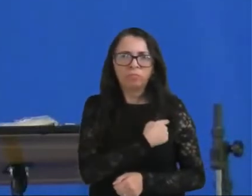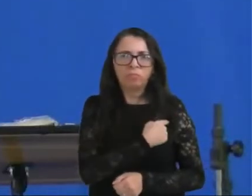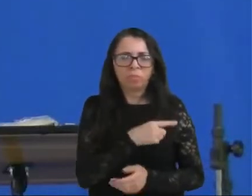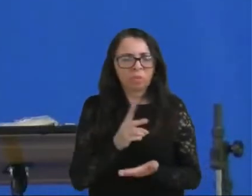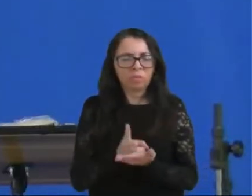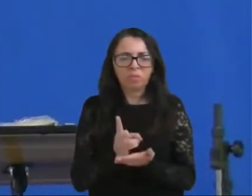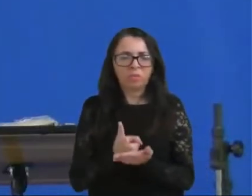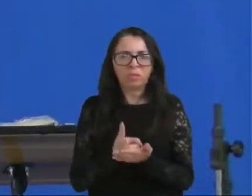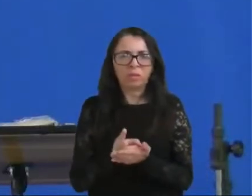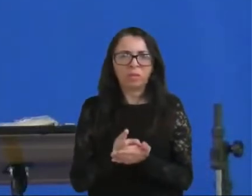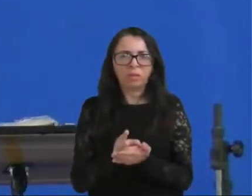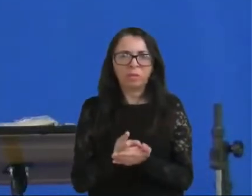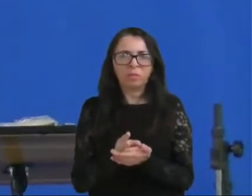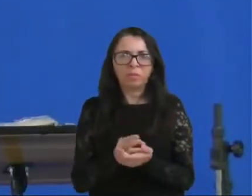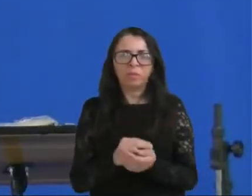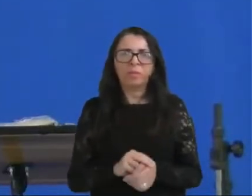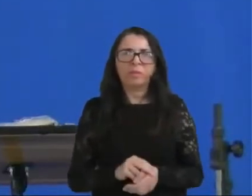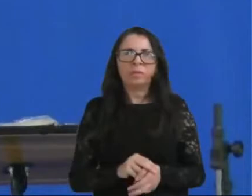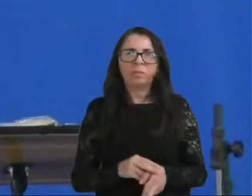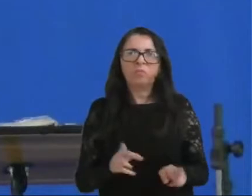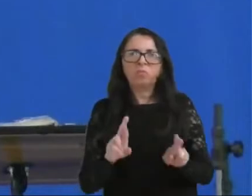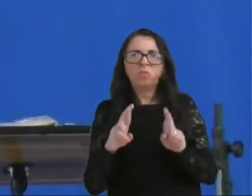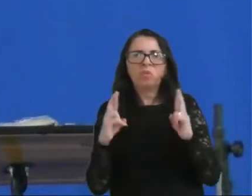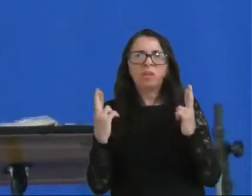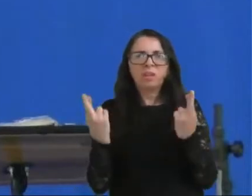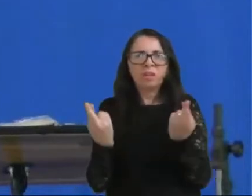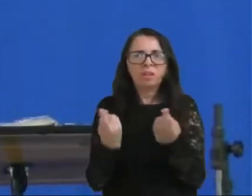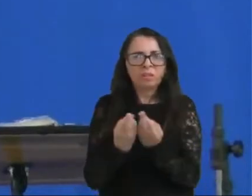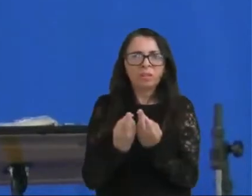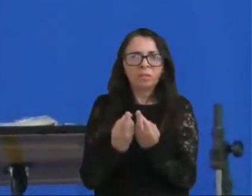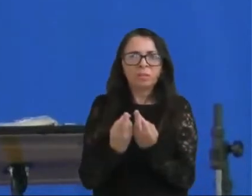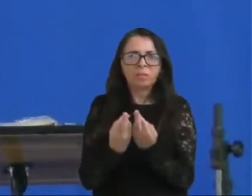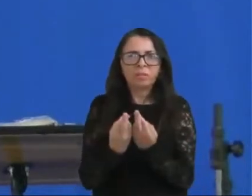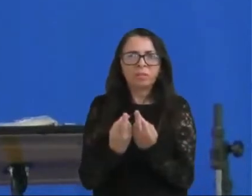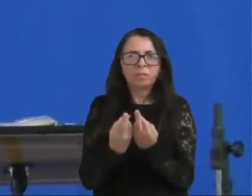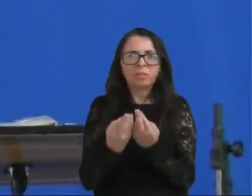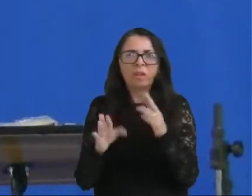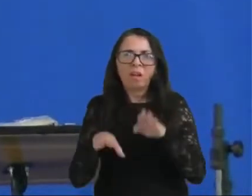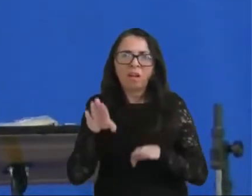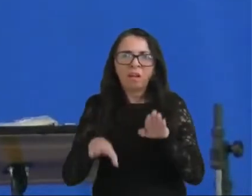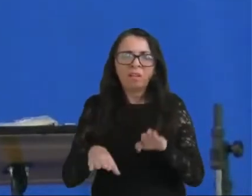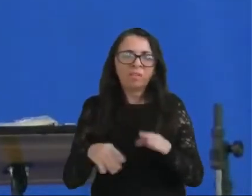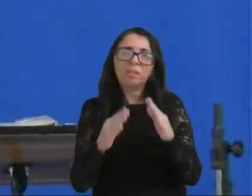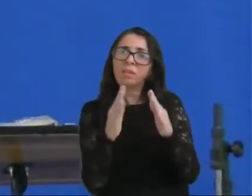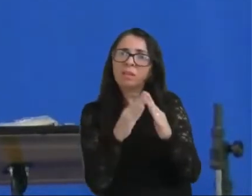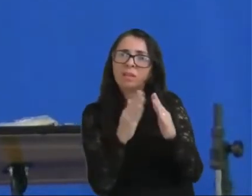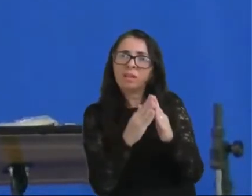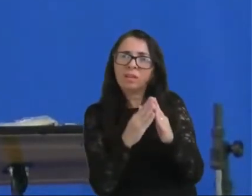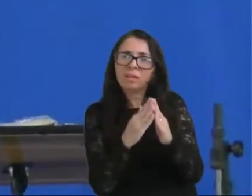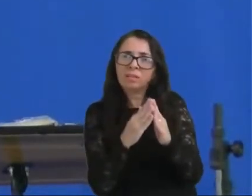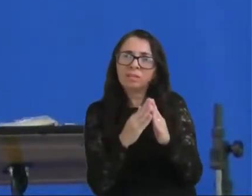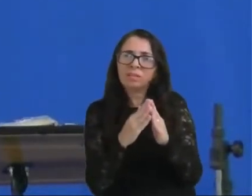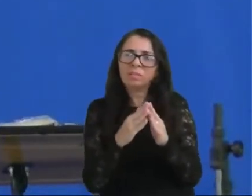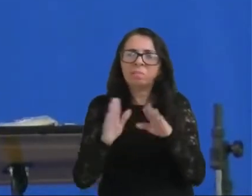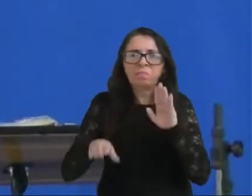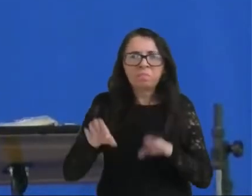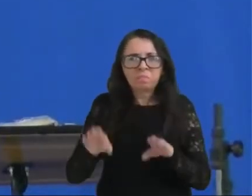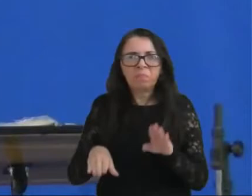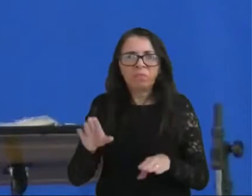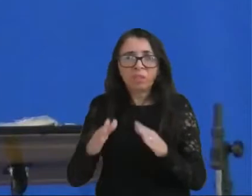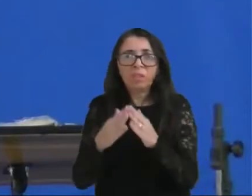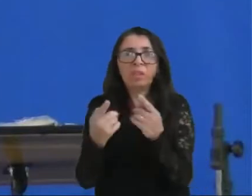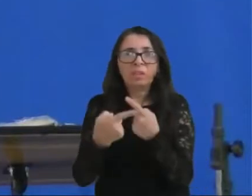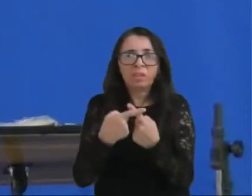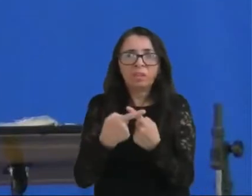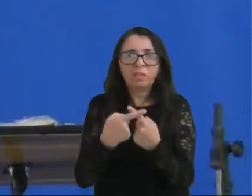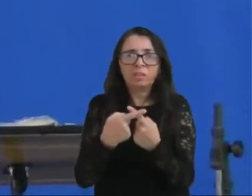Cristo não tem sido mais o centro das nossas reuniões. Cristo não tem sido a parte mais importante